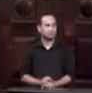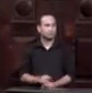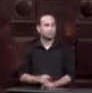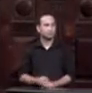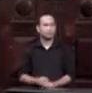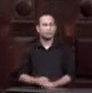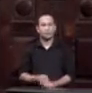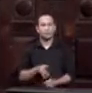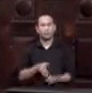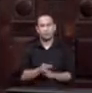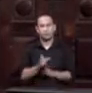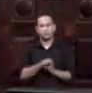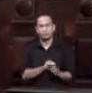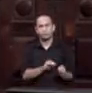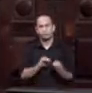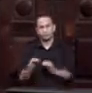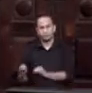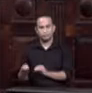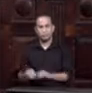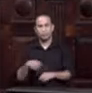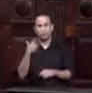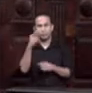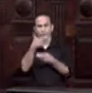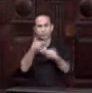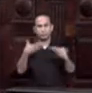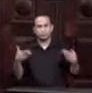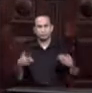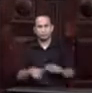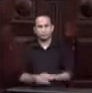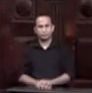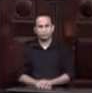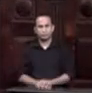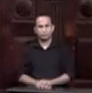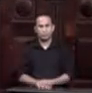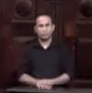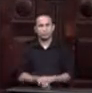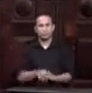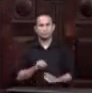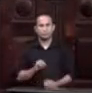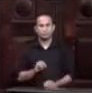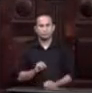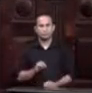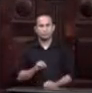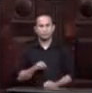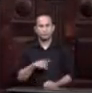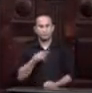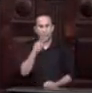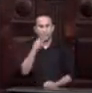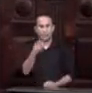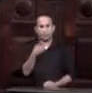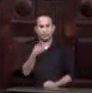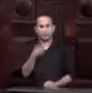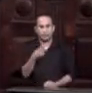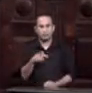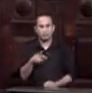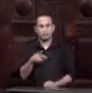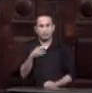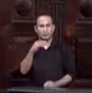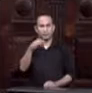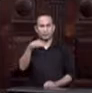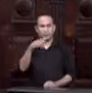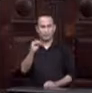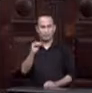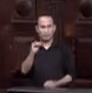auxílio locomoção e outras vantagens. Então, se estamos falando de teto, se estamos falando